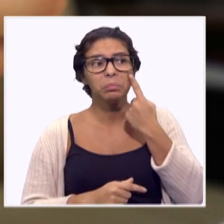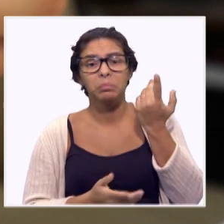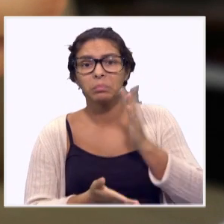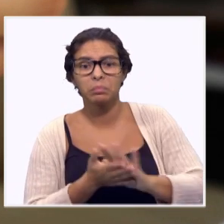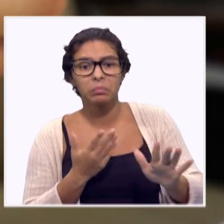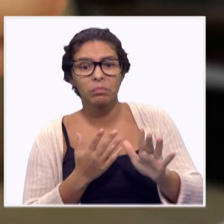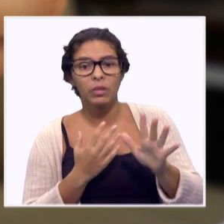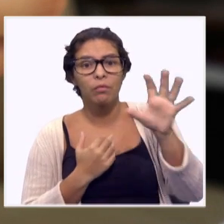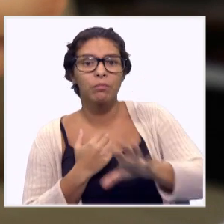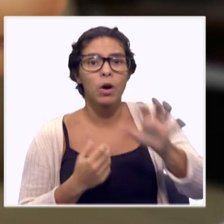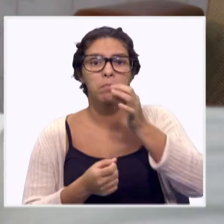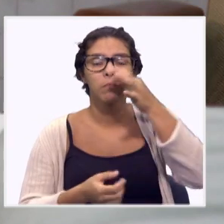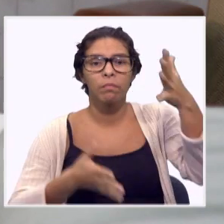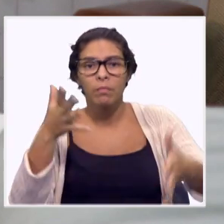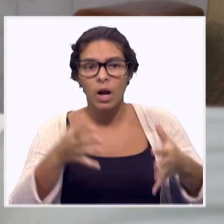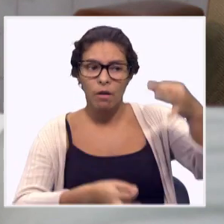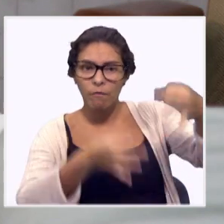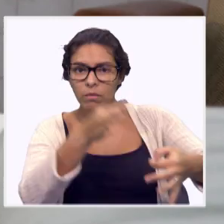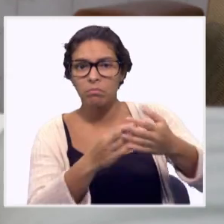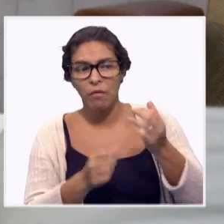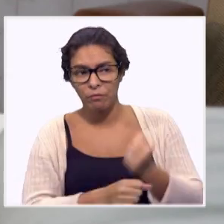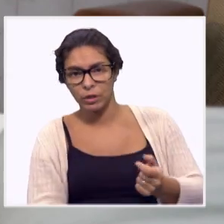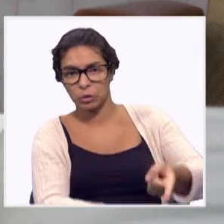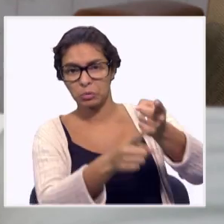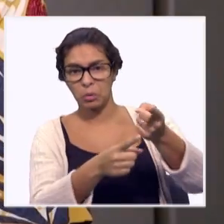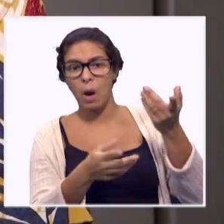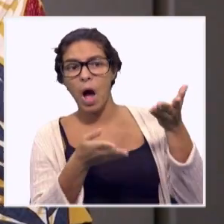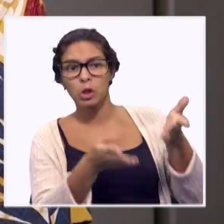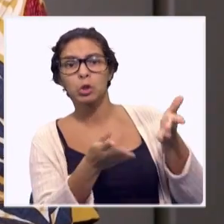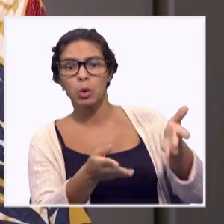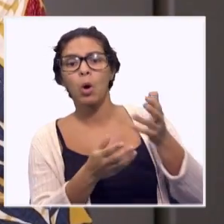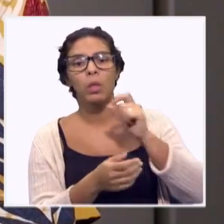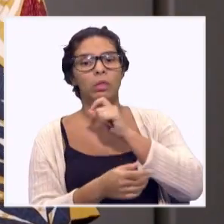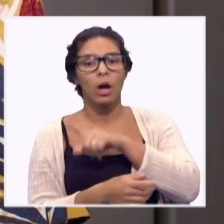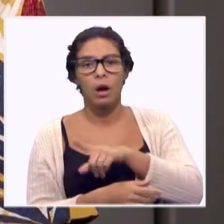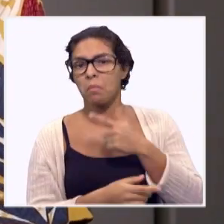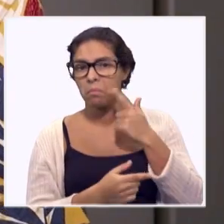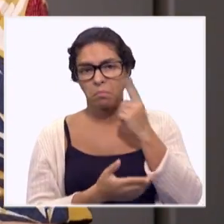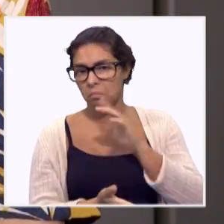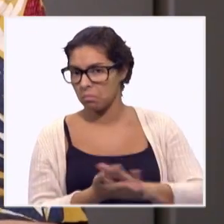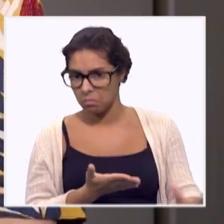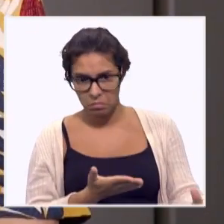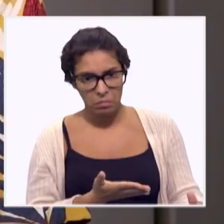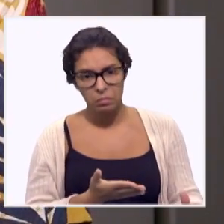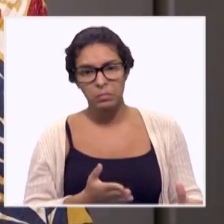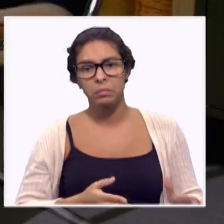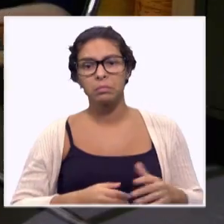Não conheço nenhum processo mecânico que ajude ou que faça peças em macramé.